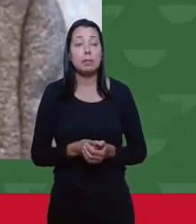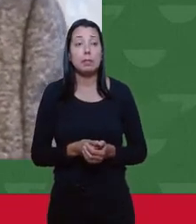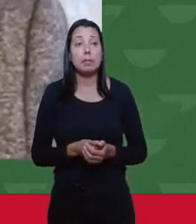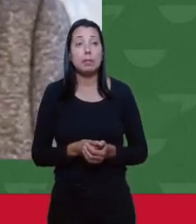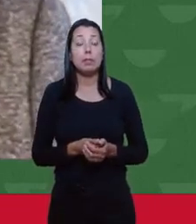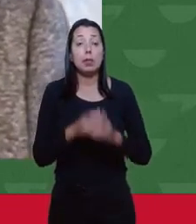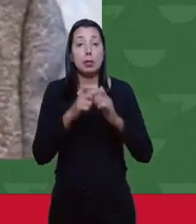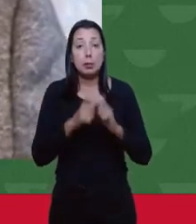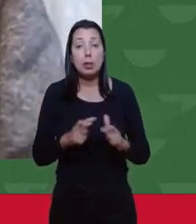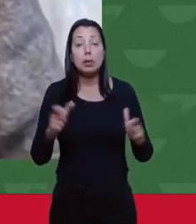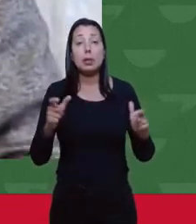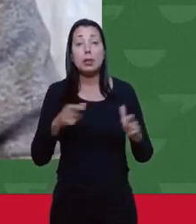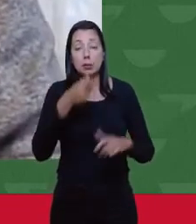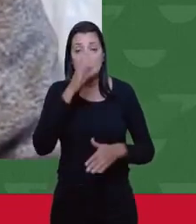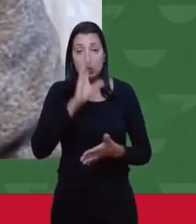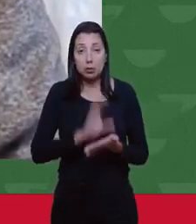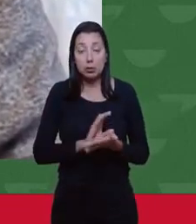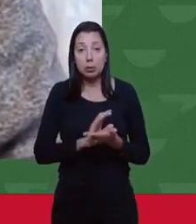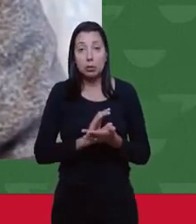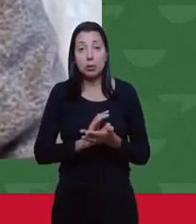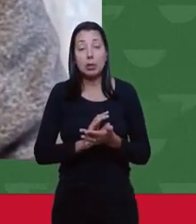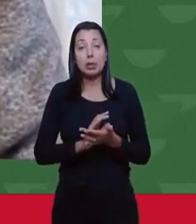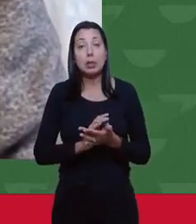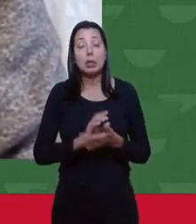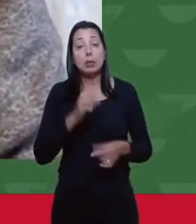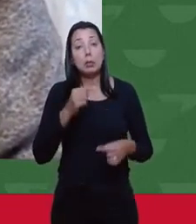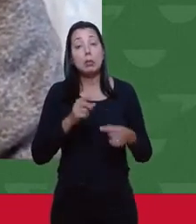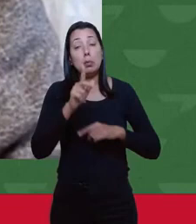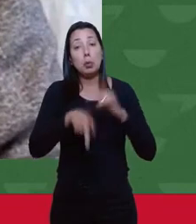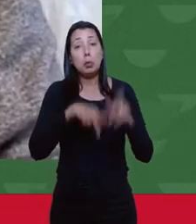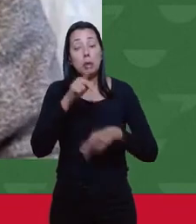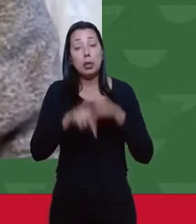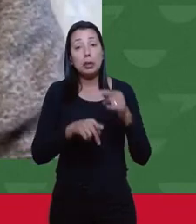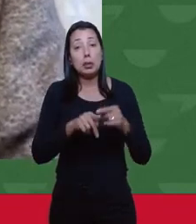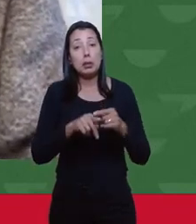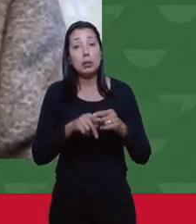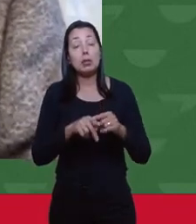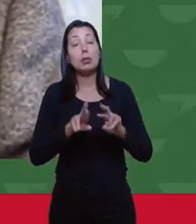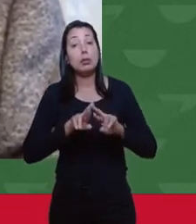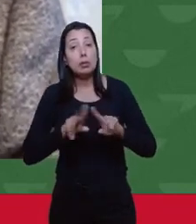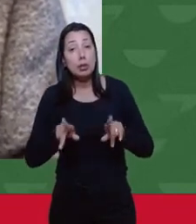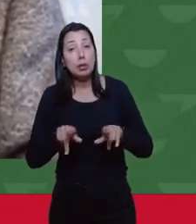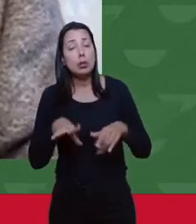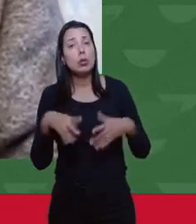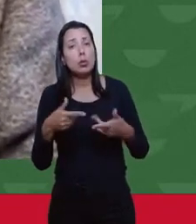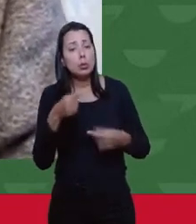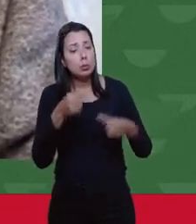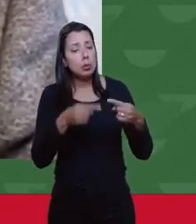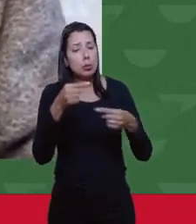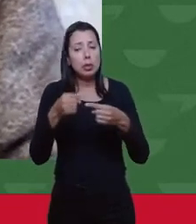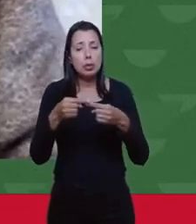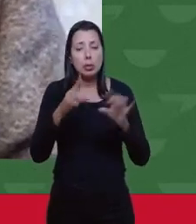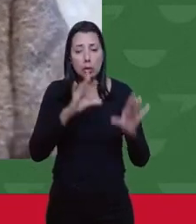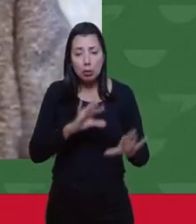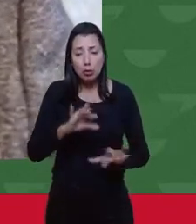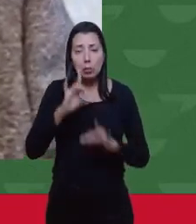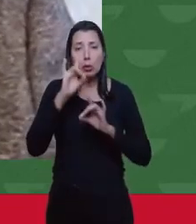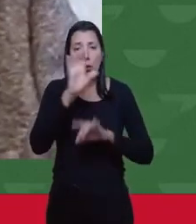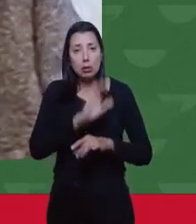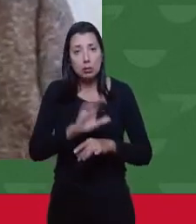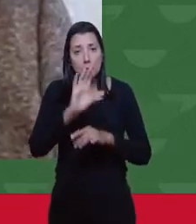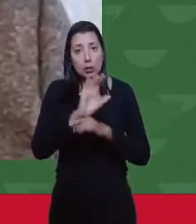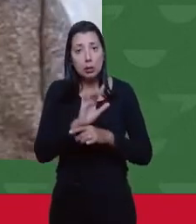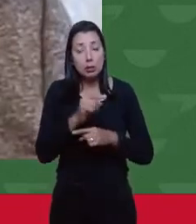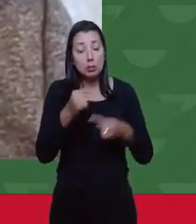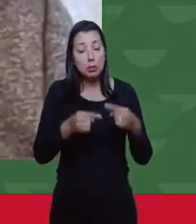de ampliação da cidadania, da população LGBT, da população sexo diversa, todas essas políticas foram incorporadas ao Estado,